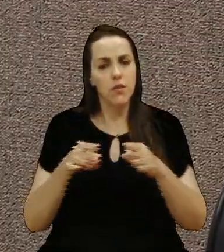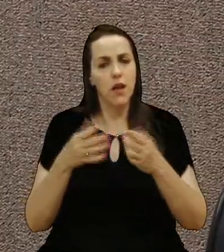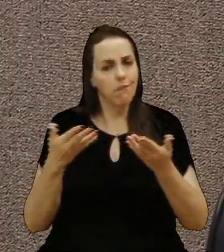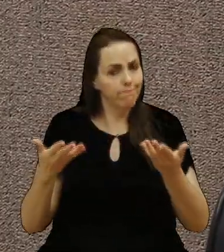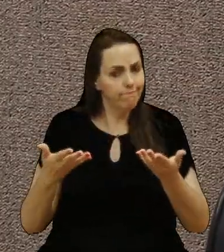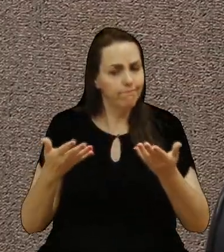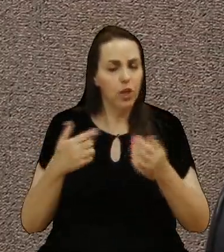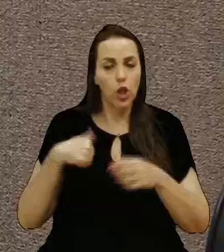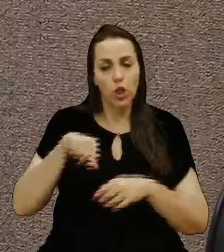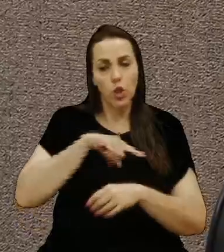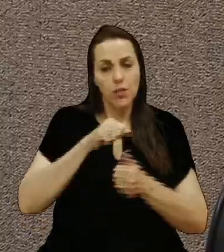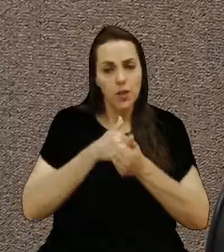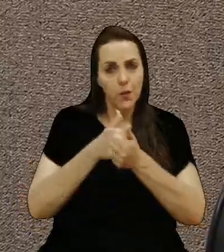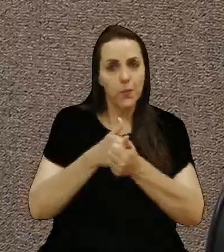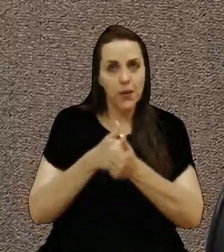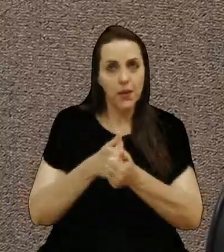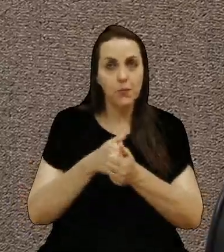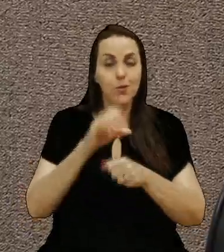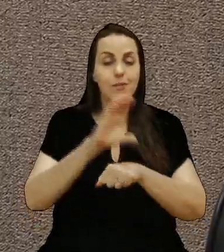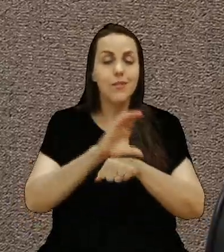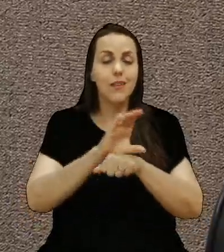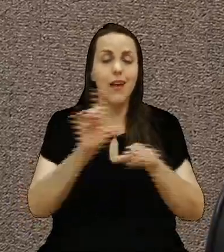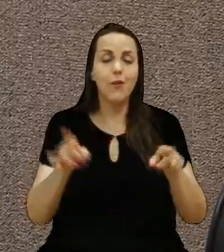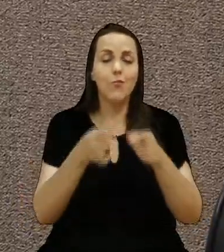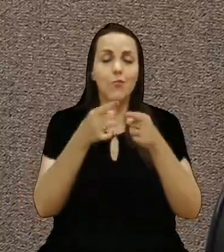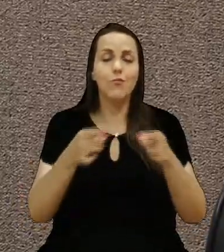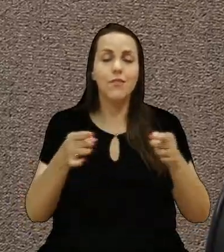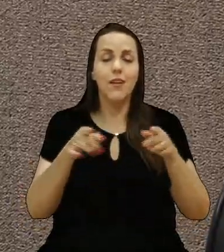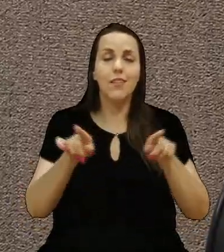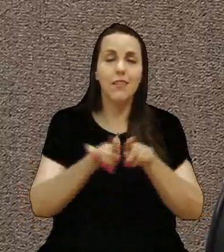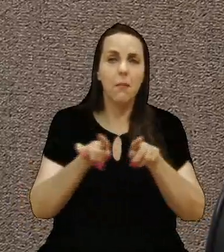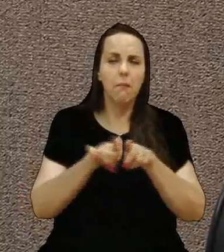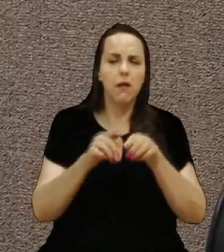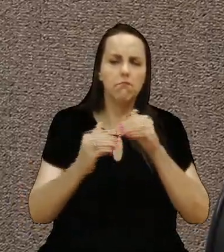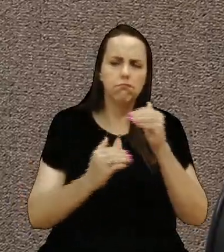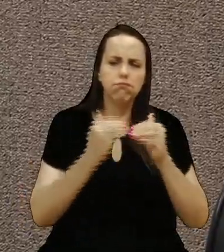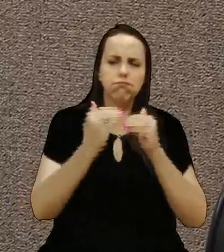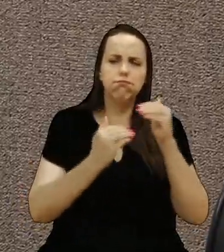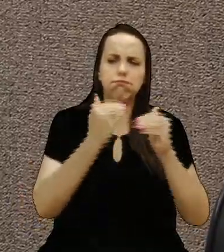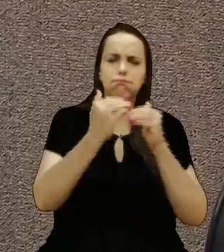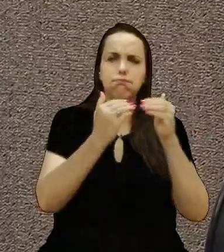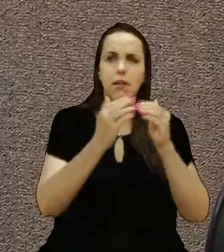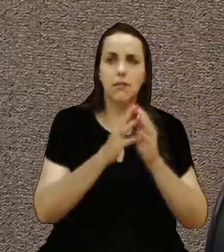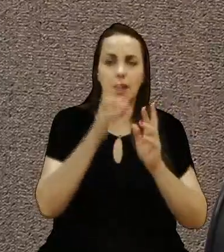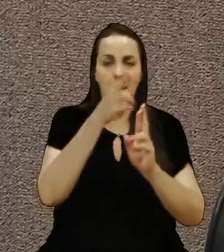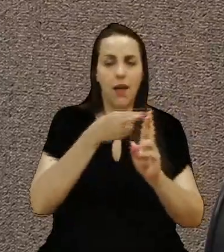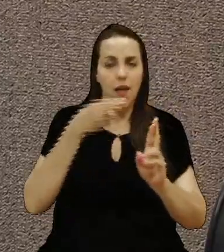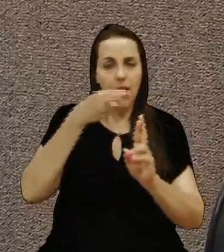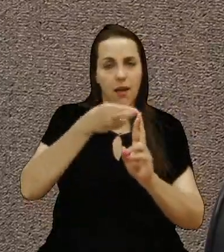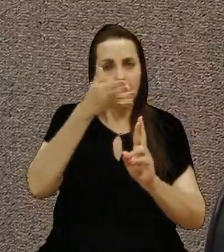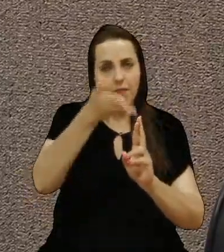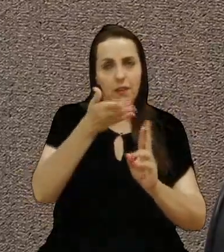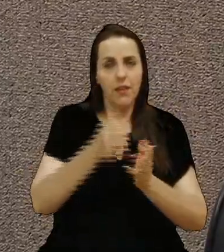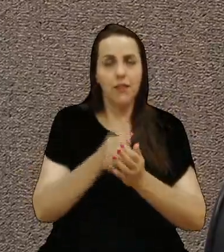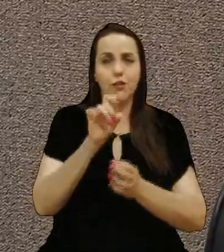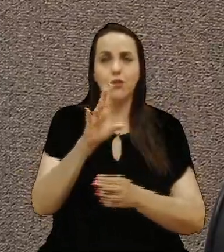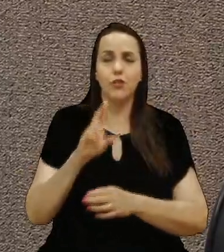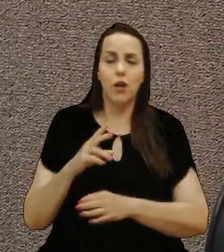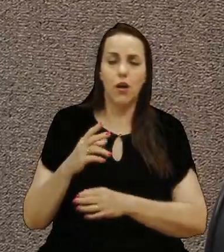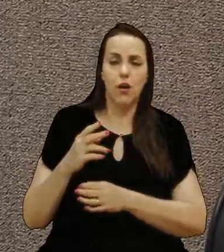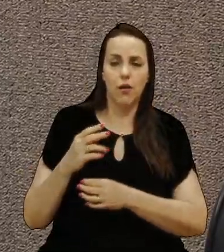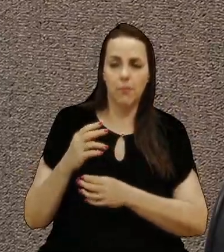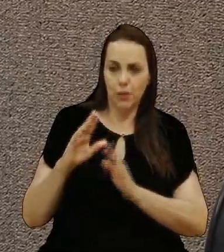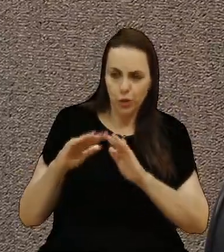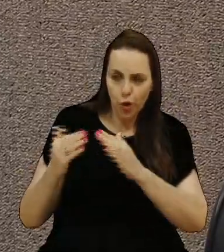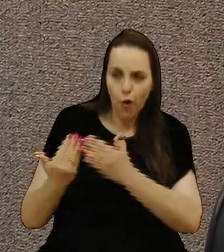das edições, e ela disse, o CETEC musical também vem se constituindo cada vez mais numa referência, não só para a nossa escola, não